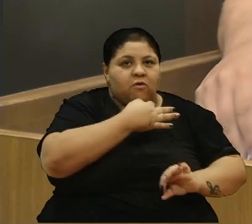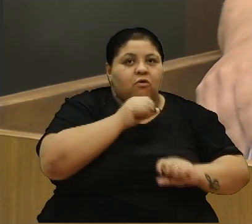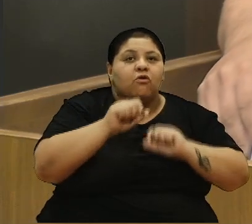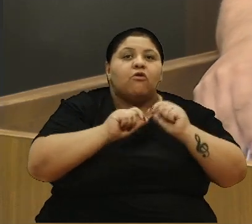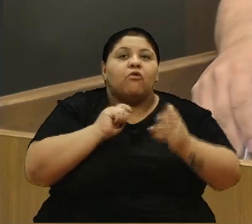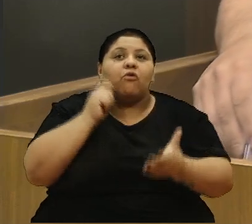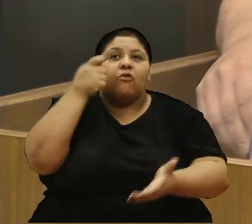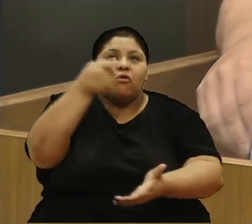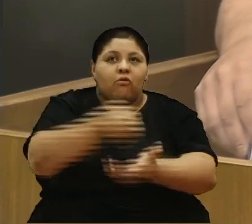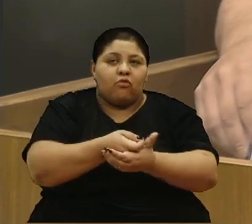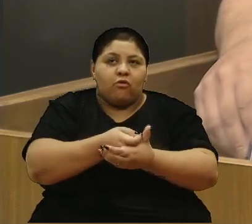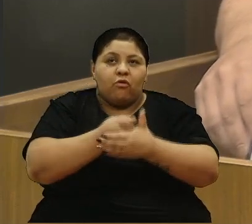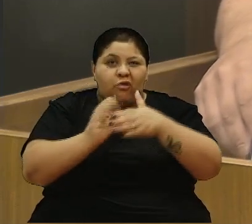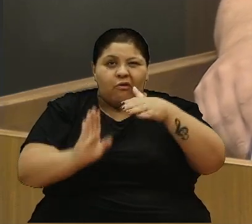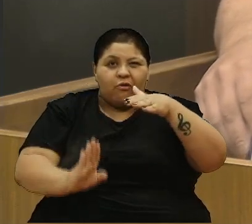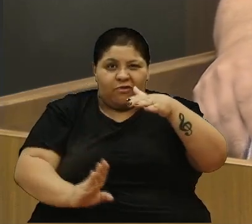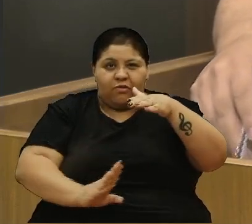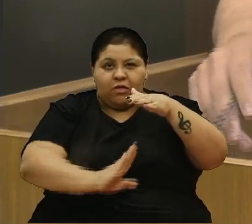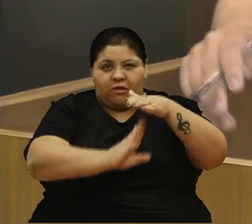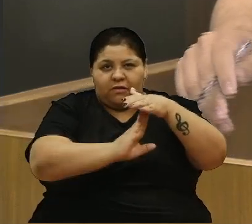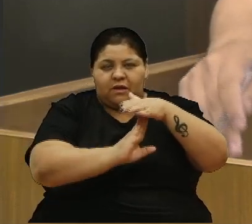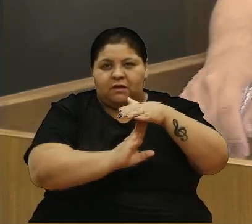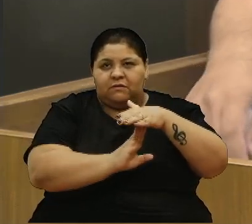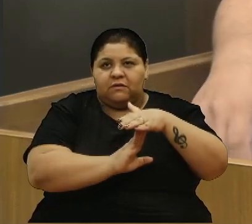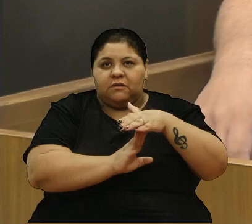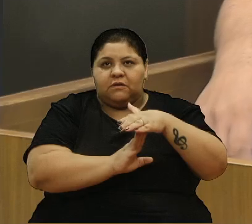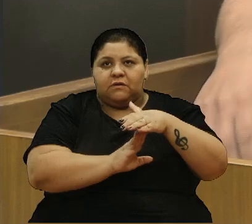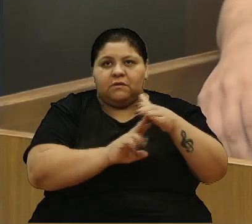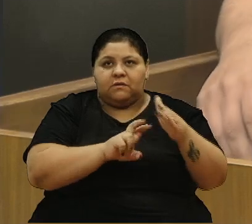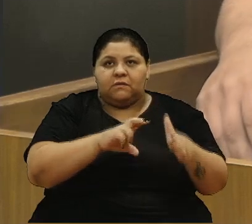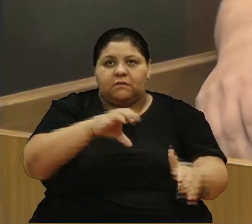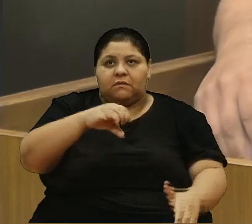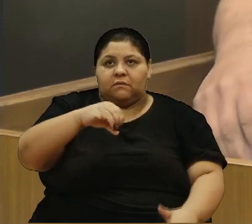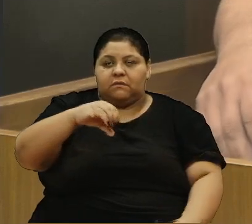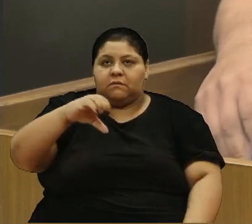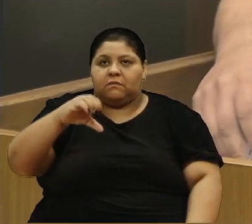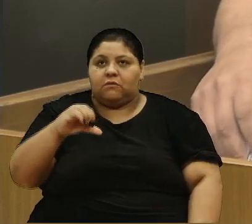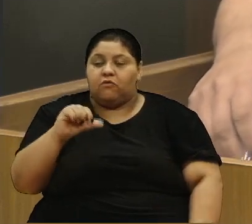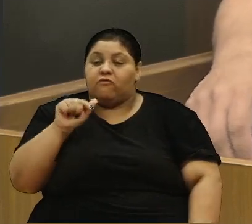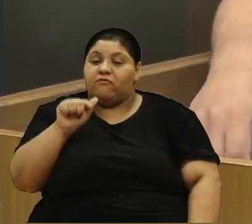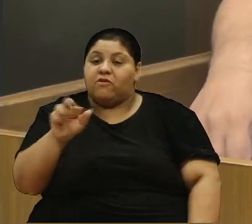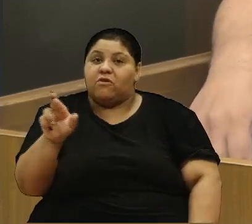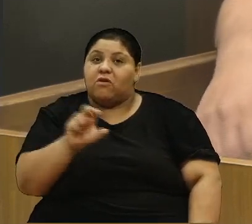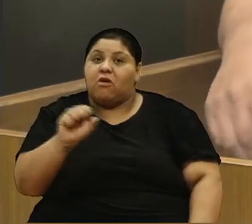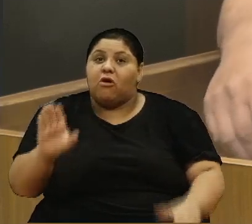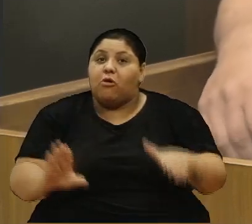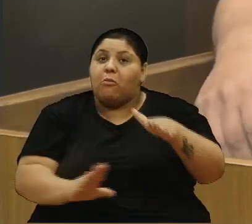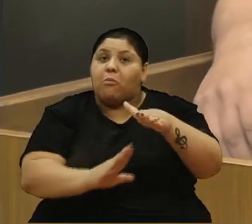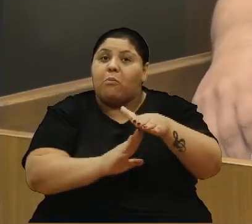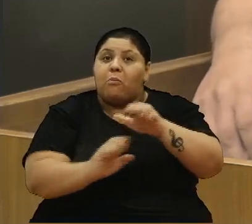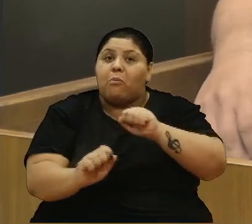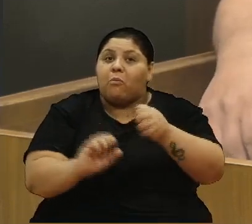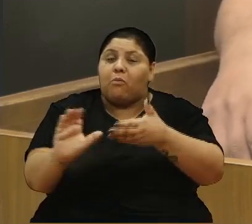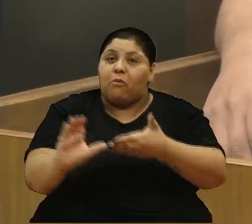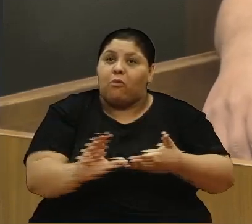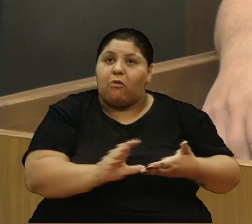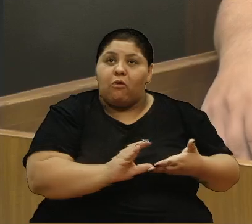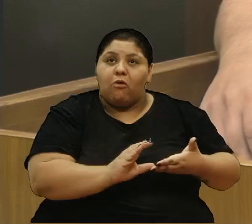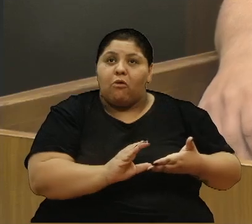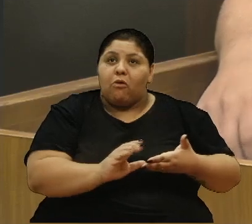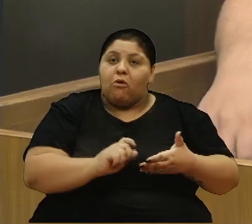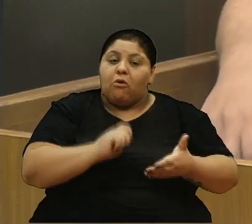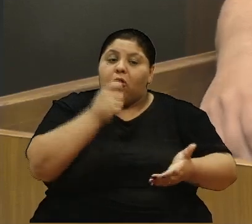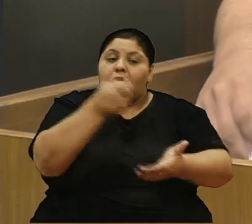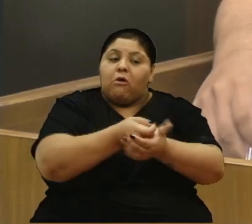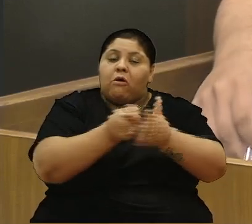o teto que se estima que vá chegar é de R$509 mil. É o teto que pode ser investido. Do custos de reparo